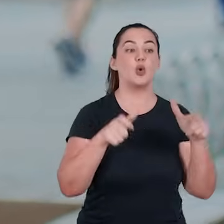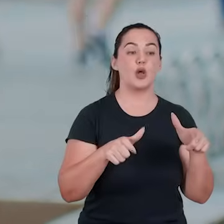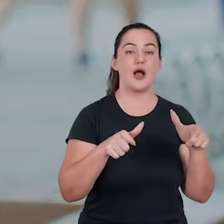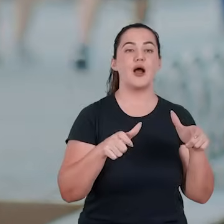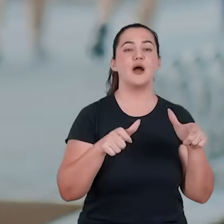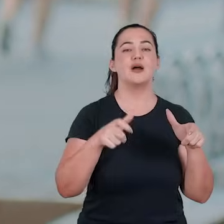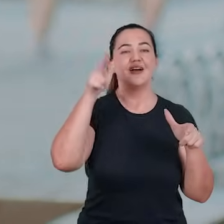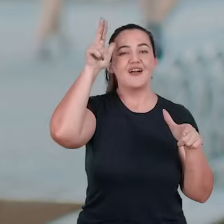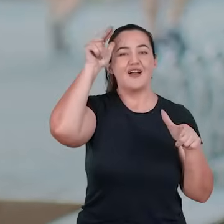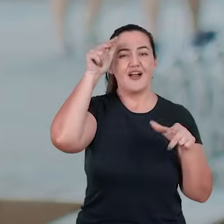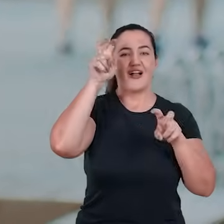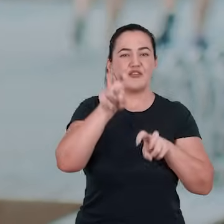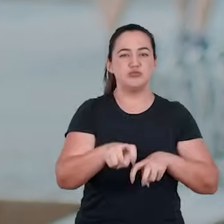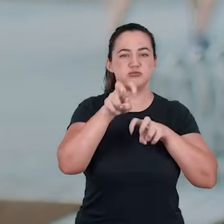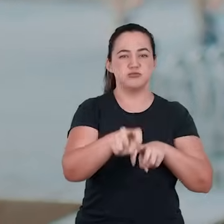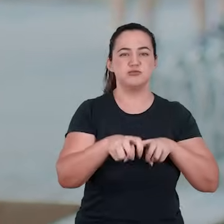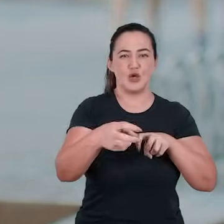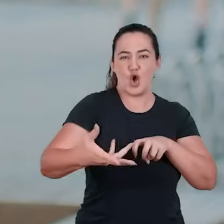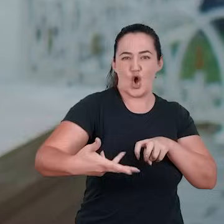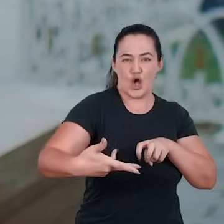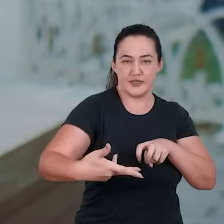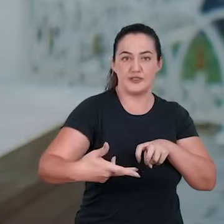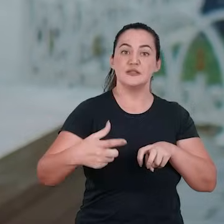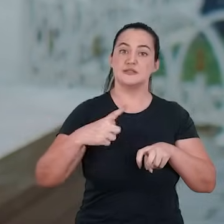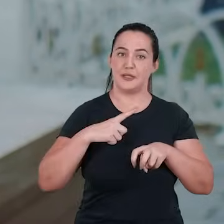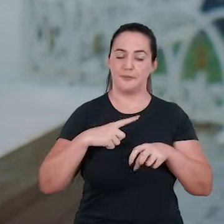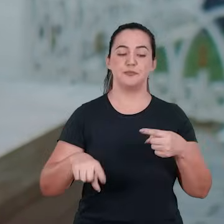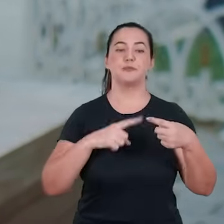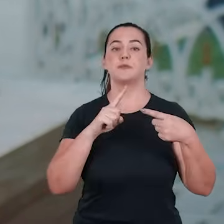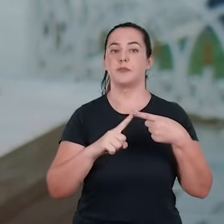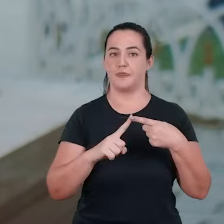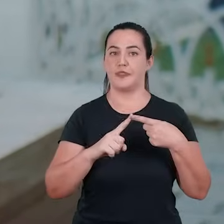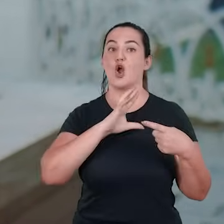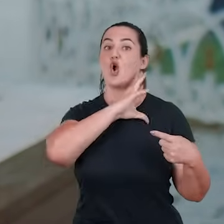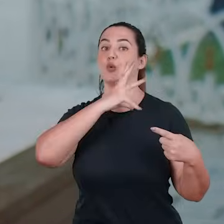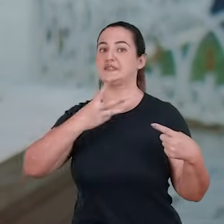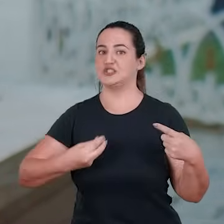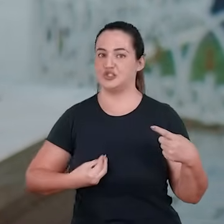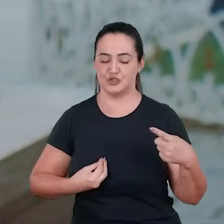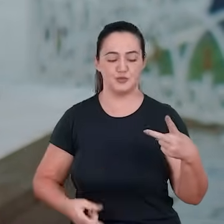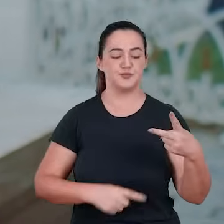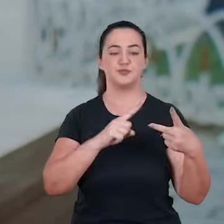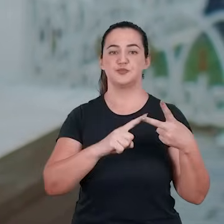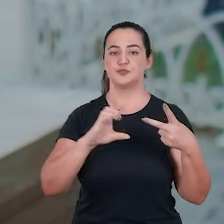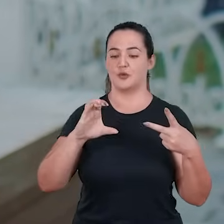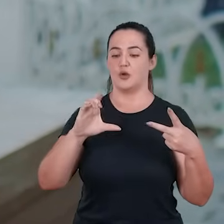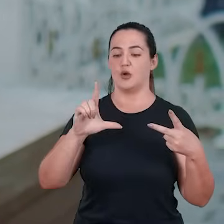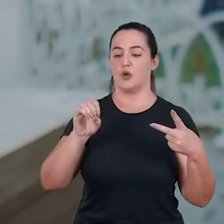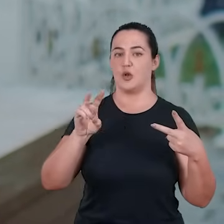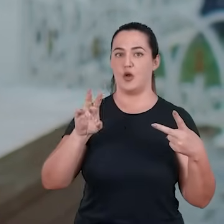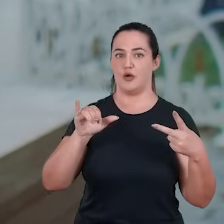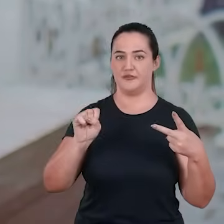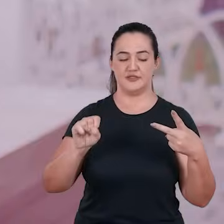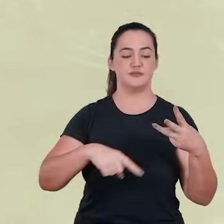parte de 3 situações distintas do cristianismo. Eu falei de Constantino, eu falei de Clóvis e eu falei também